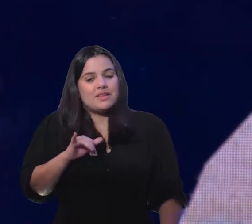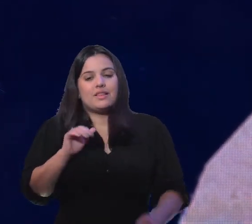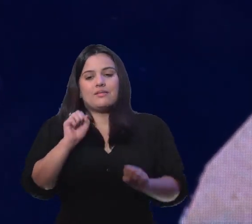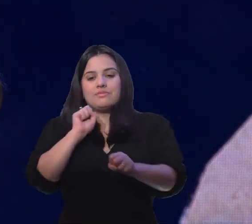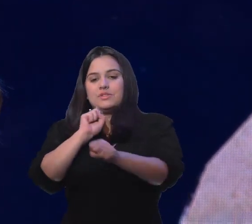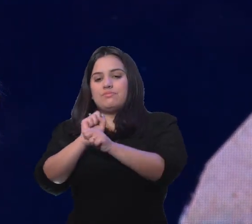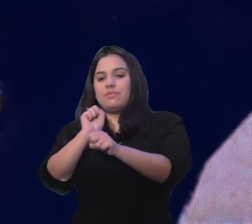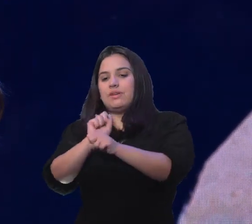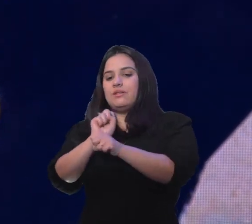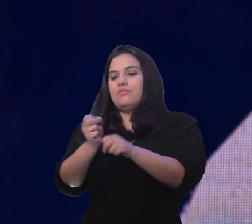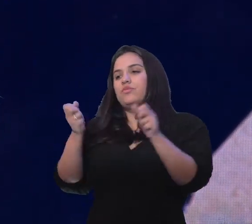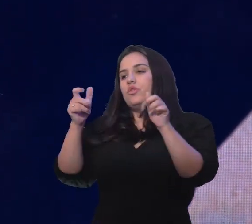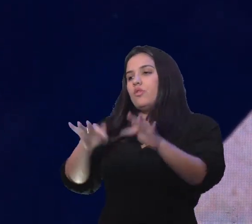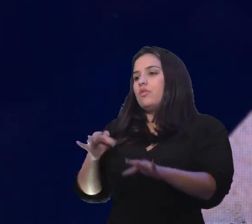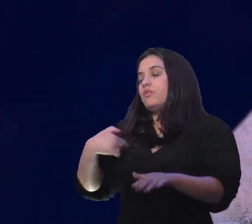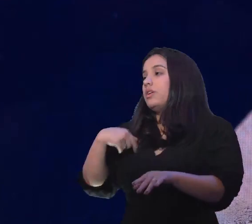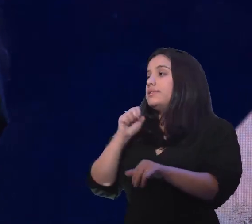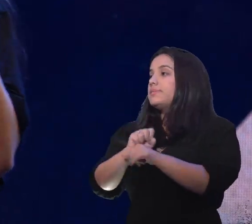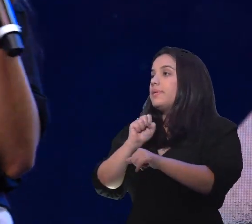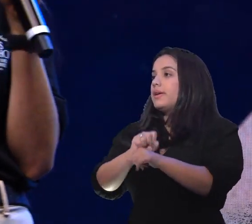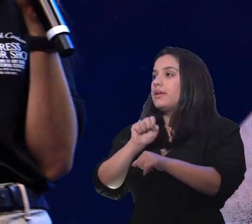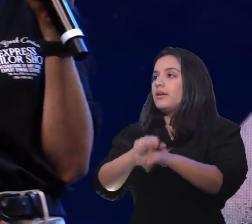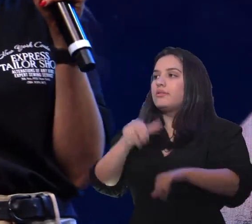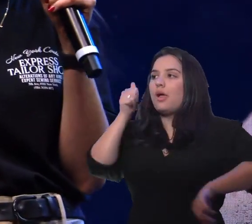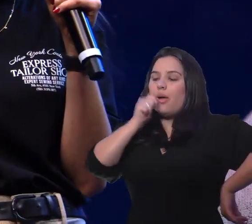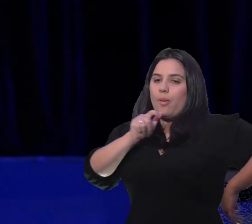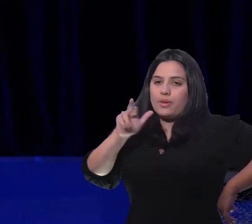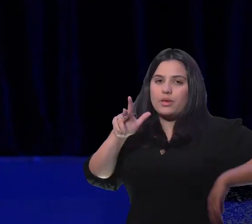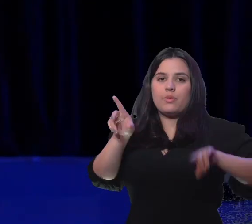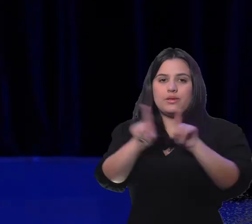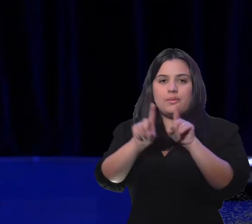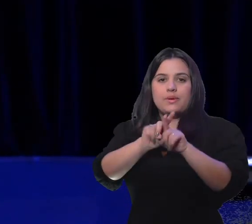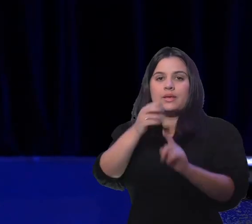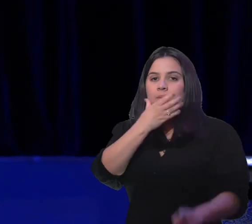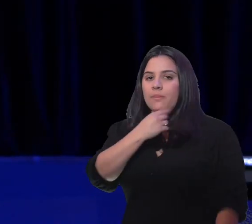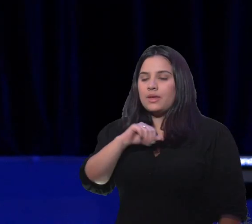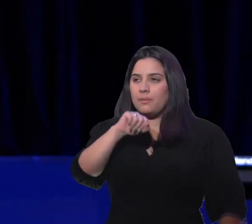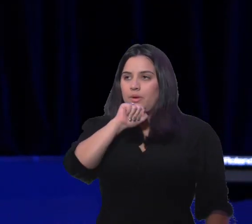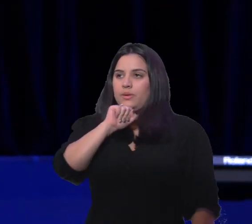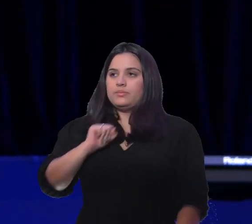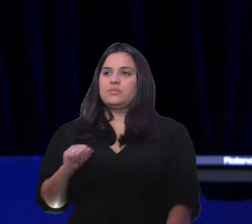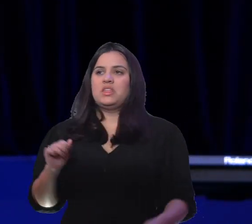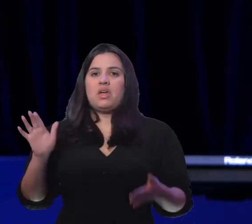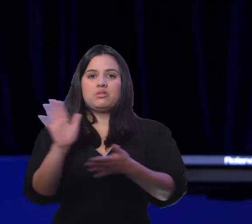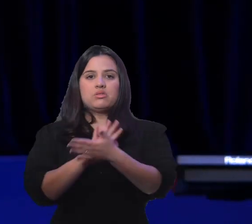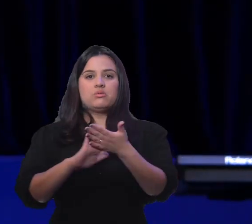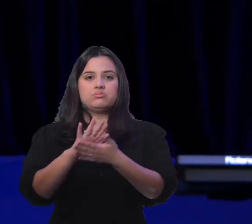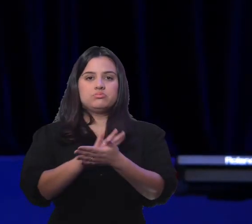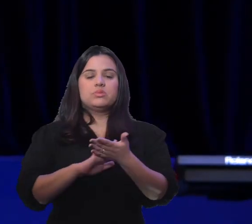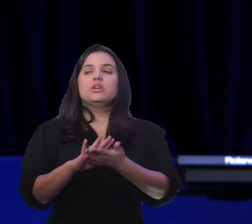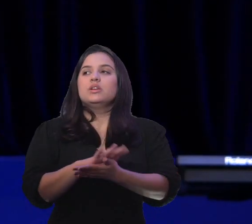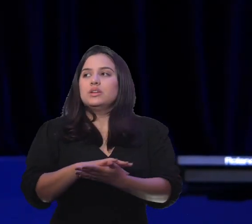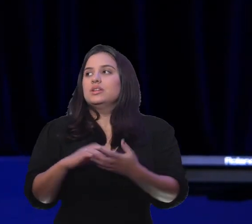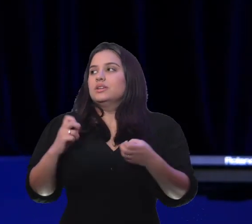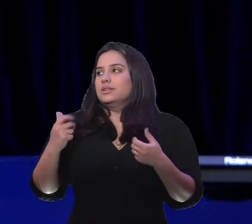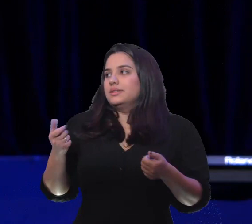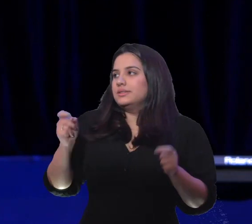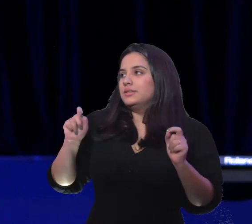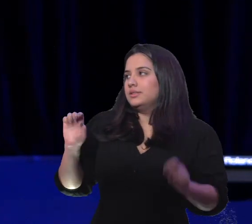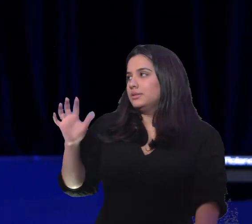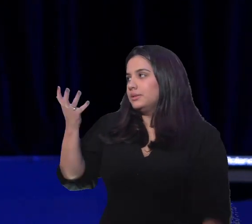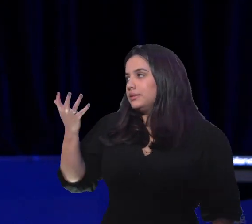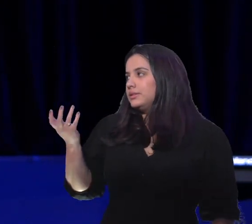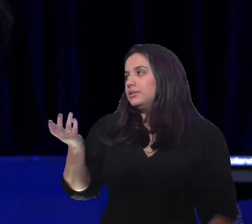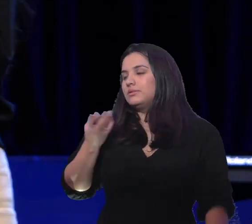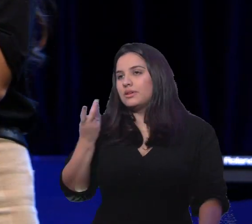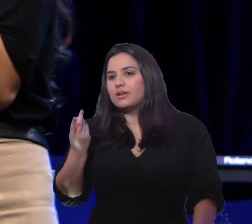no final da pista, tipo, fiquei esperando a minha mãe e minha irmã descerem. E nada delas descerem. E eu ali, tá, o que tá acontecendo, né?